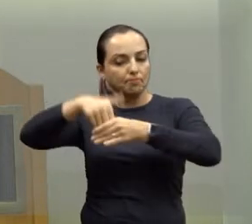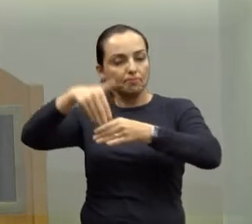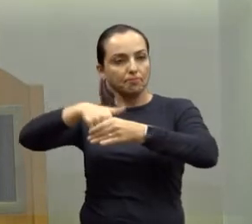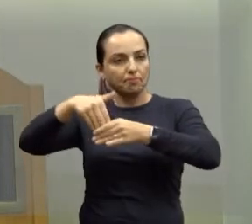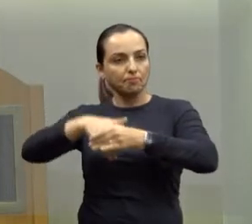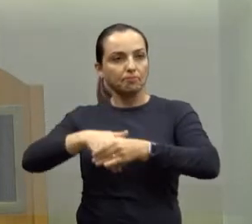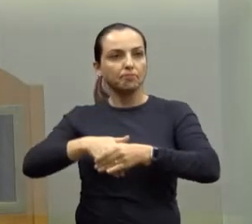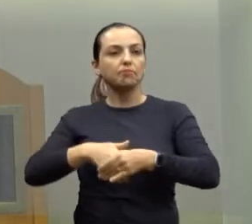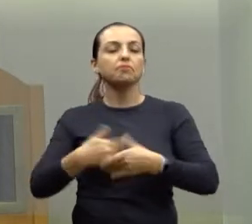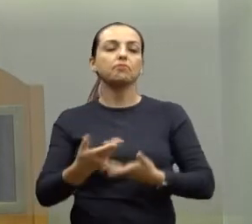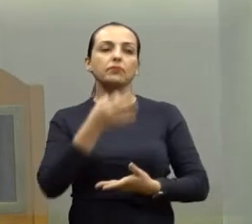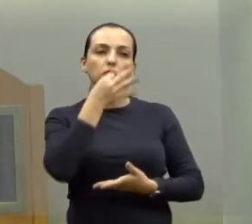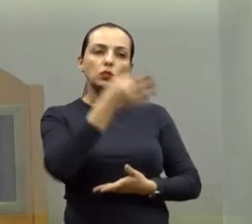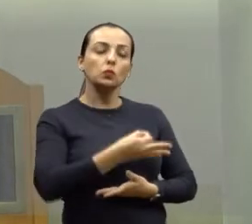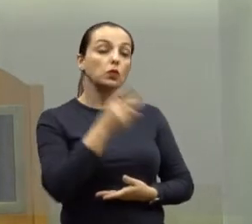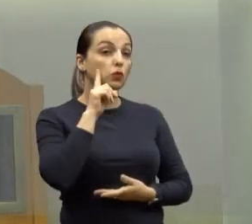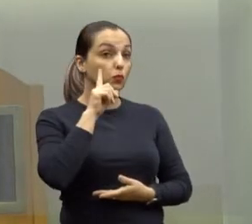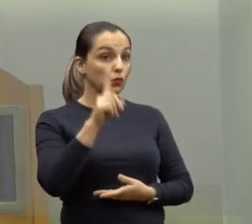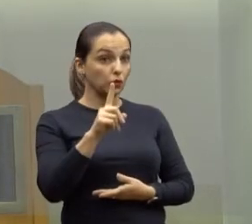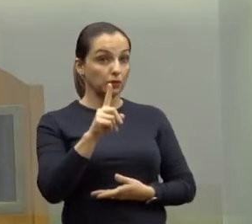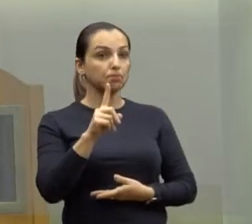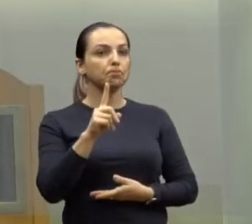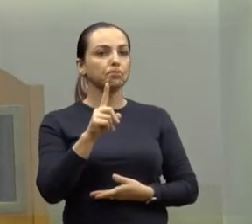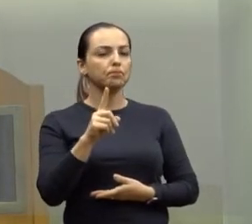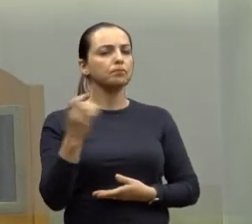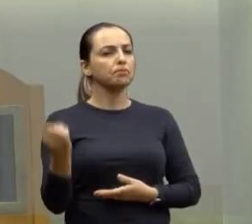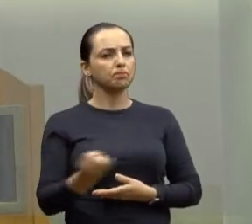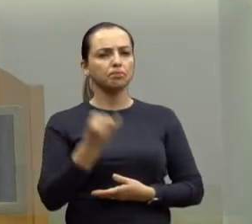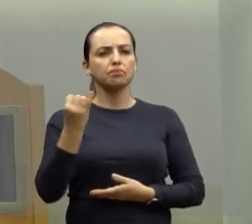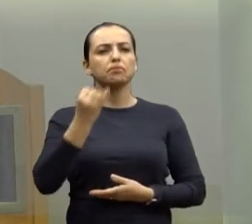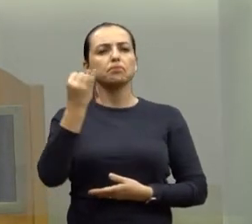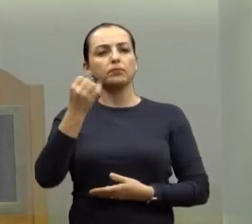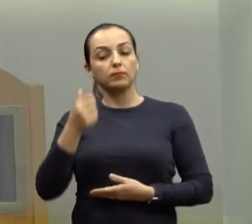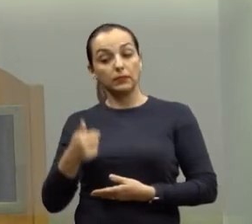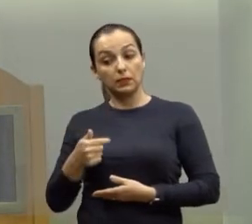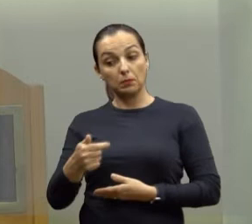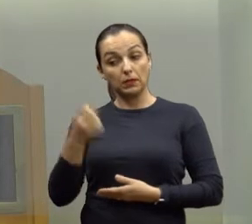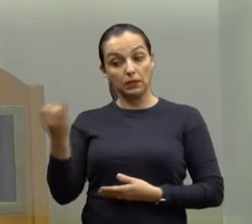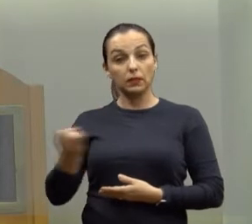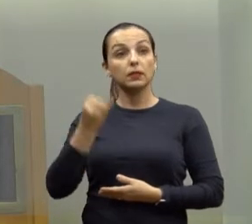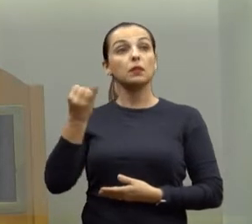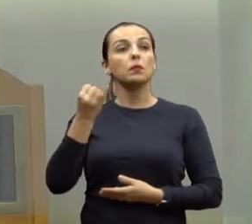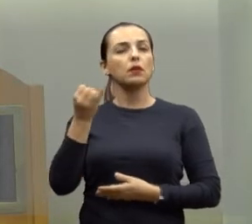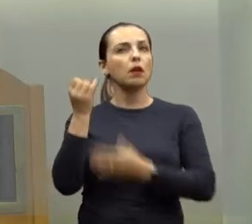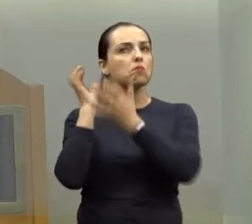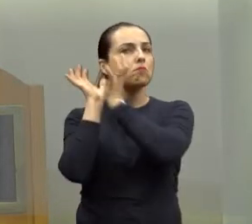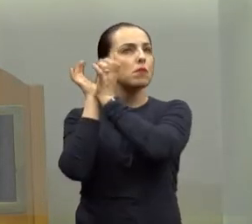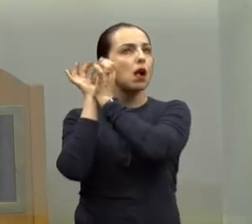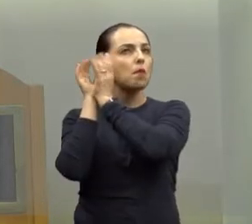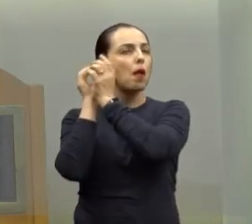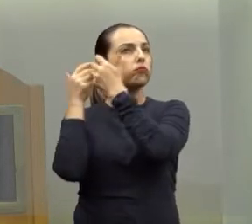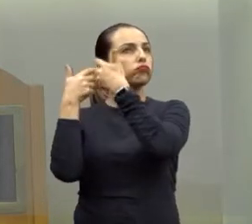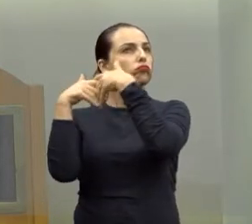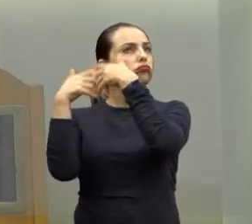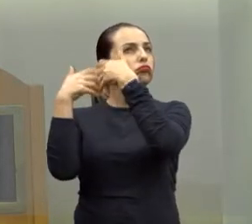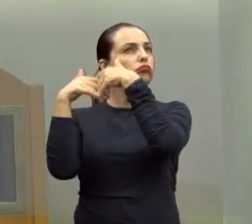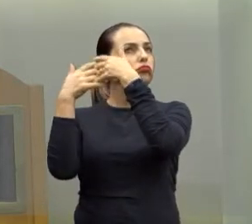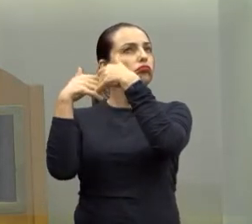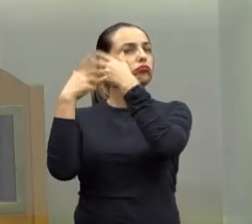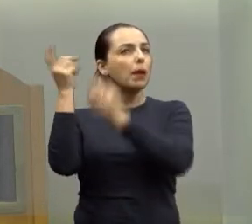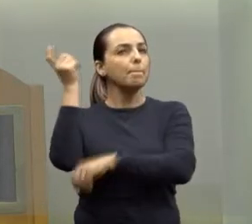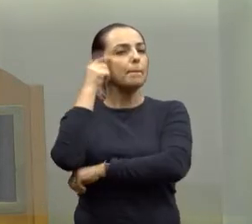e eu acho que é um dia importante uma semana importante para a gente fazer reflexão para a gente